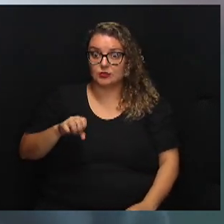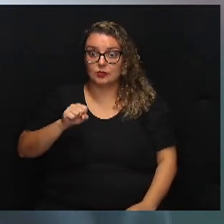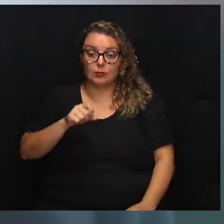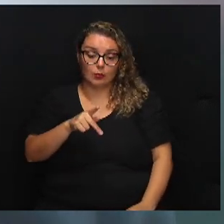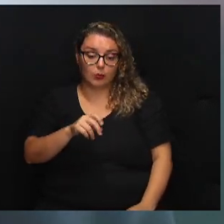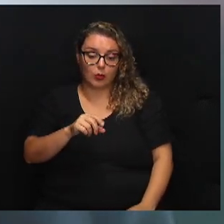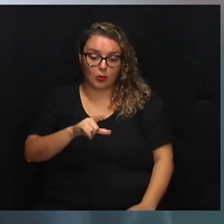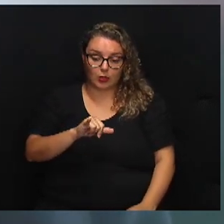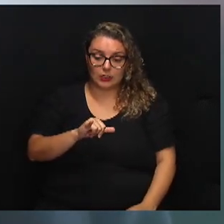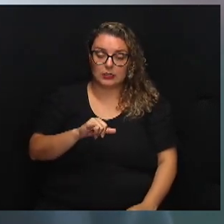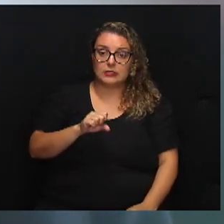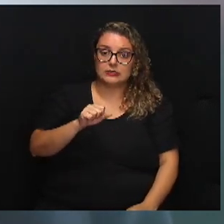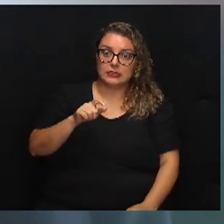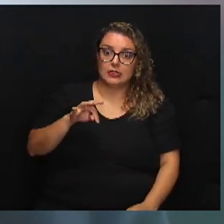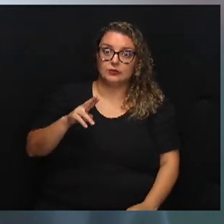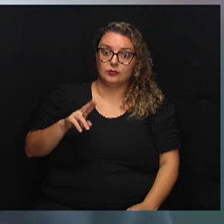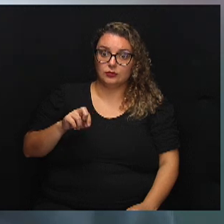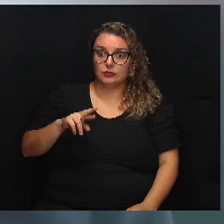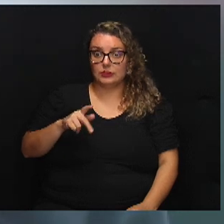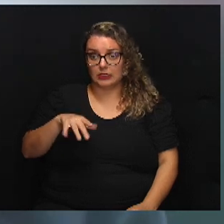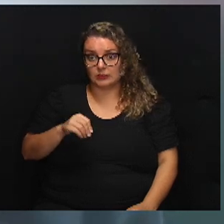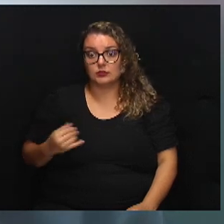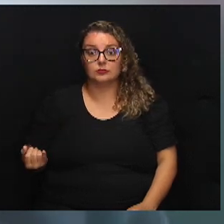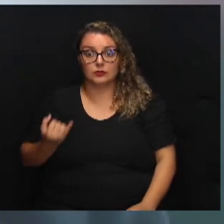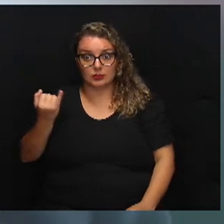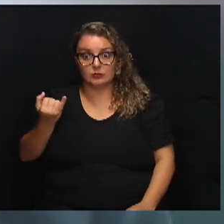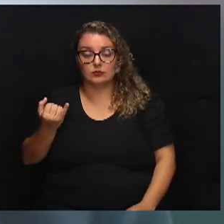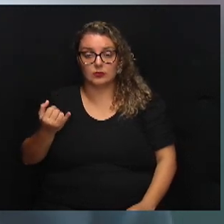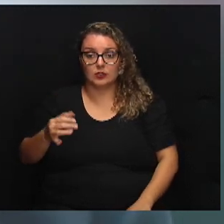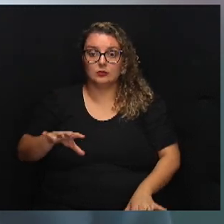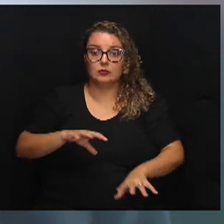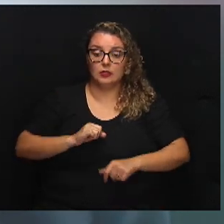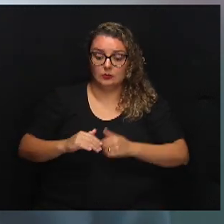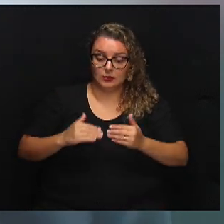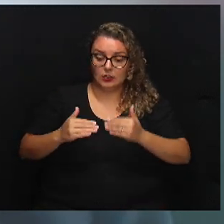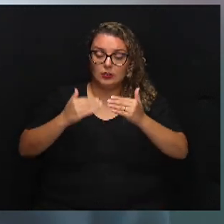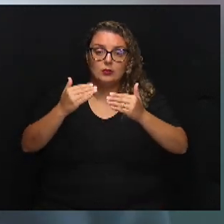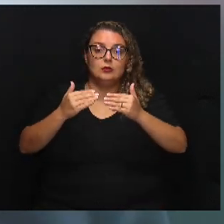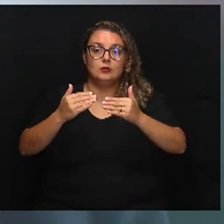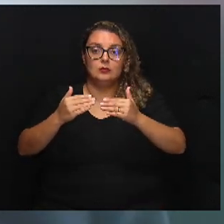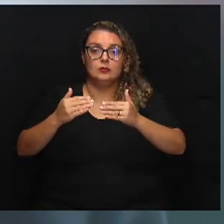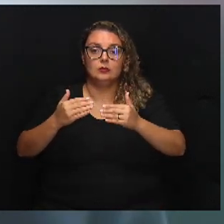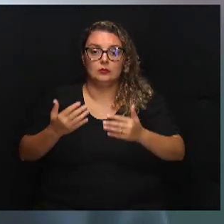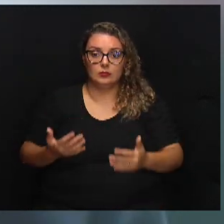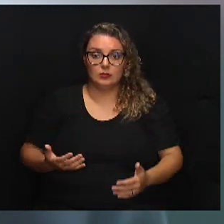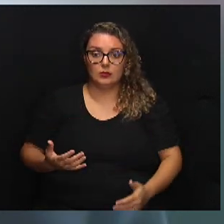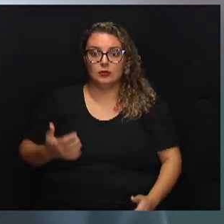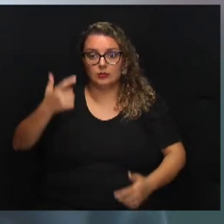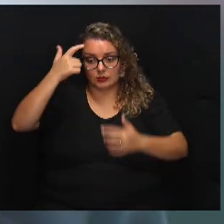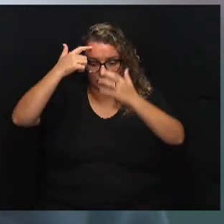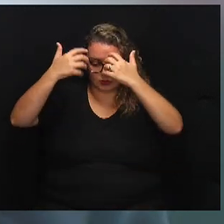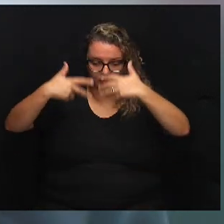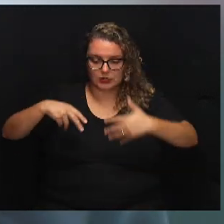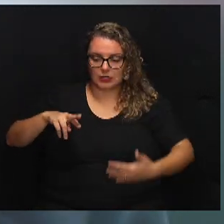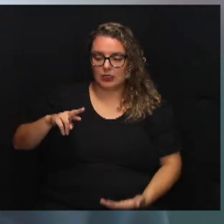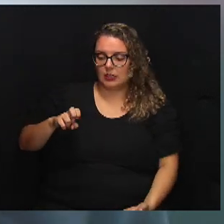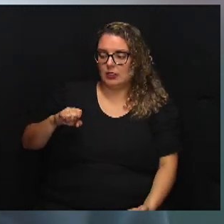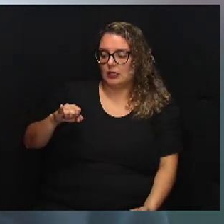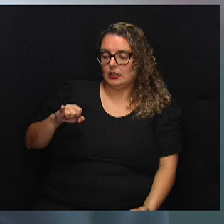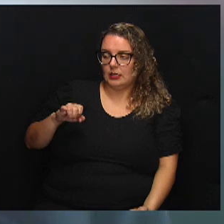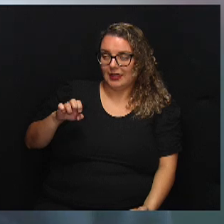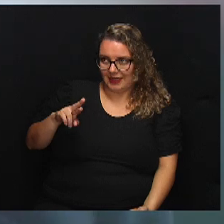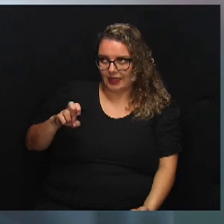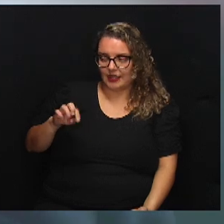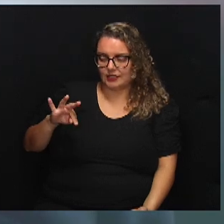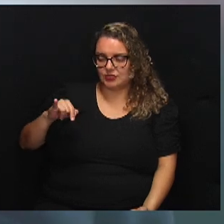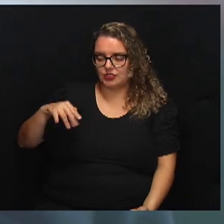são importantíssimos até para a captação do desenvolvimento do sistema nervoso central e da retina. Então, na